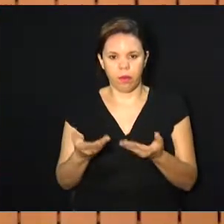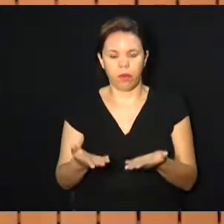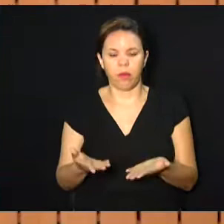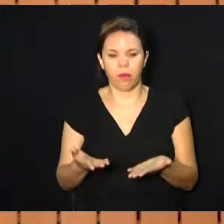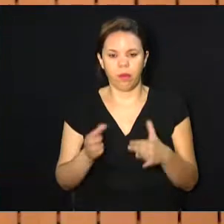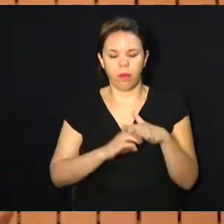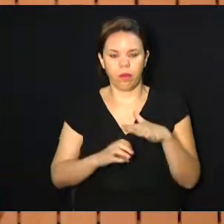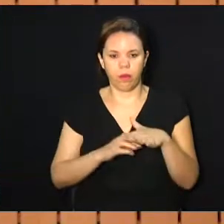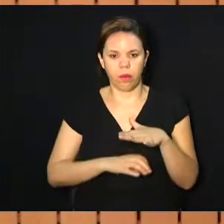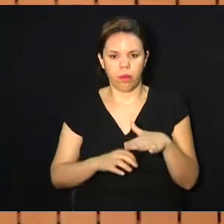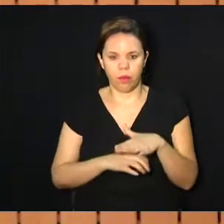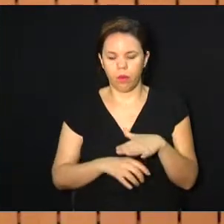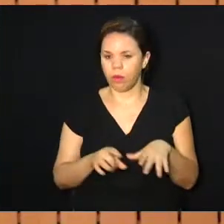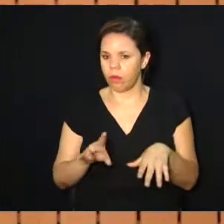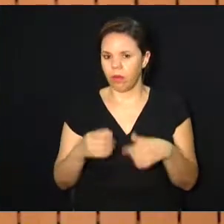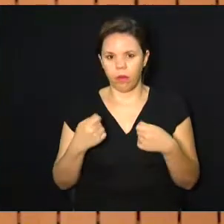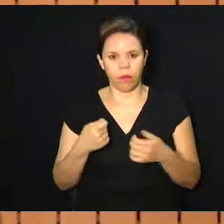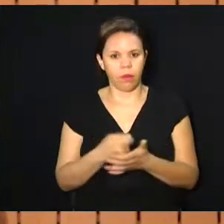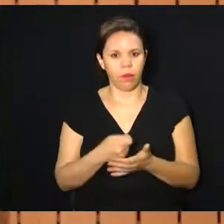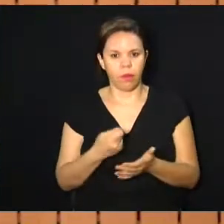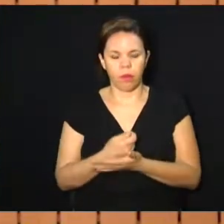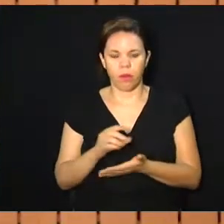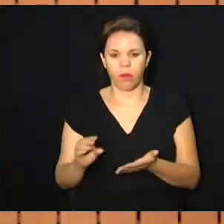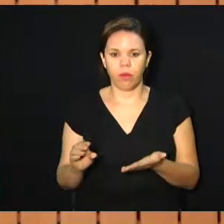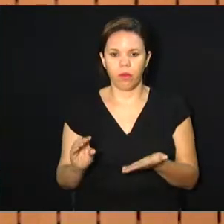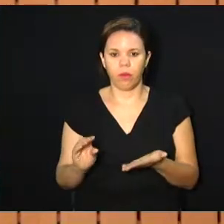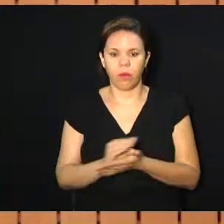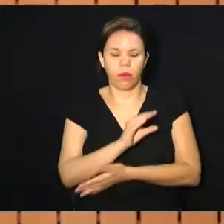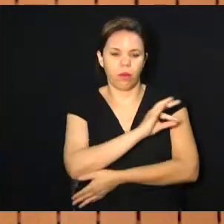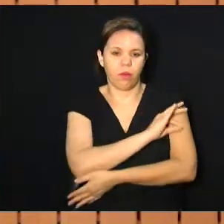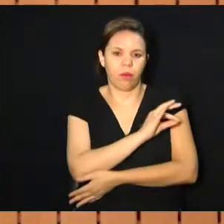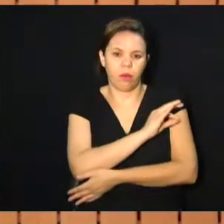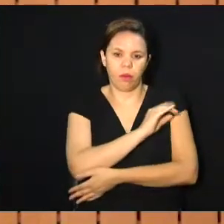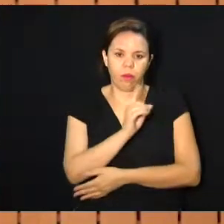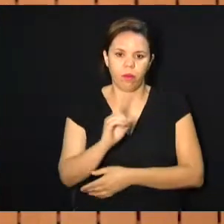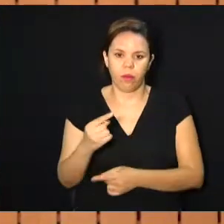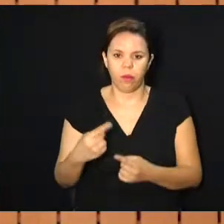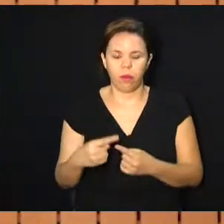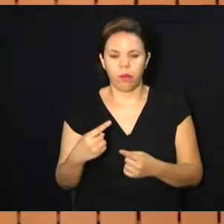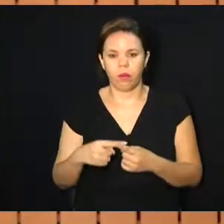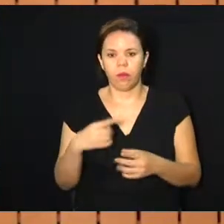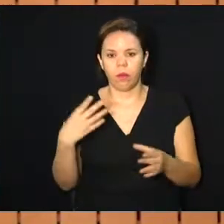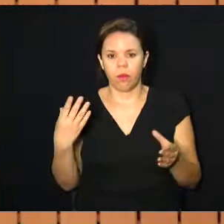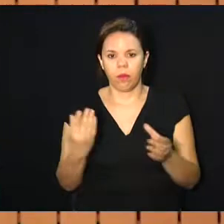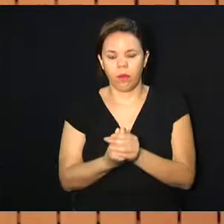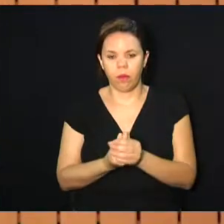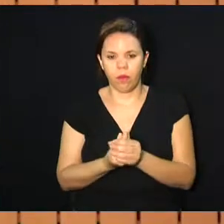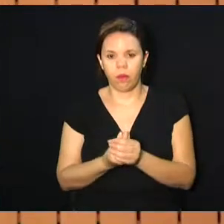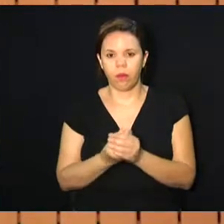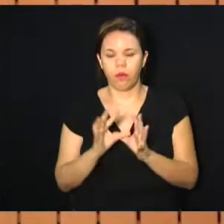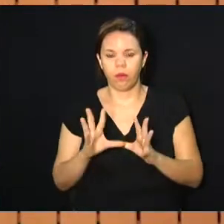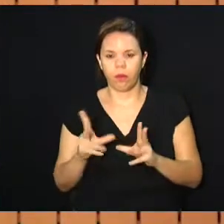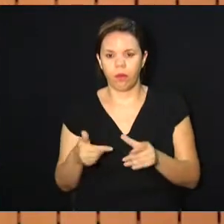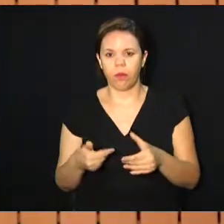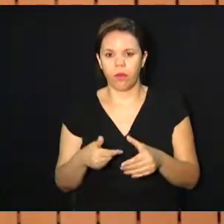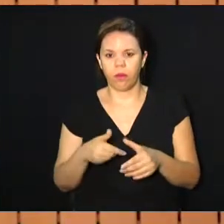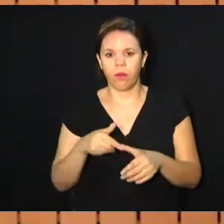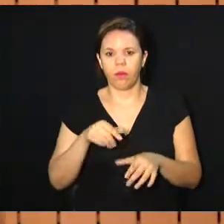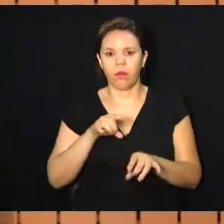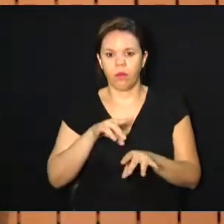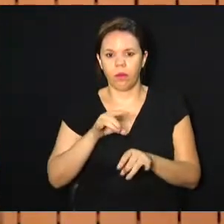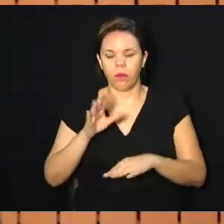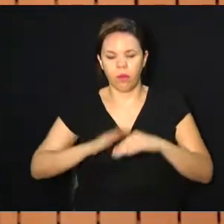empresa, ela não necessariamente não gera custo para o poder público, porque o poder público precisa constituir toda uma equipe técnica